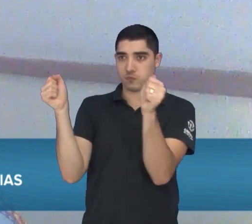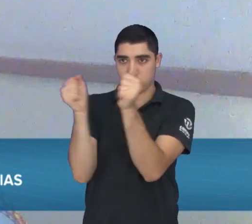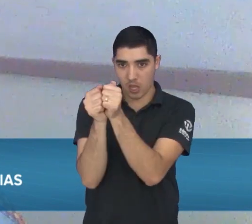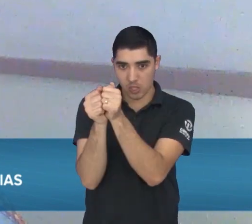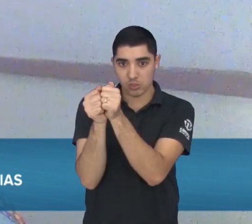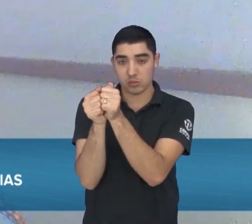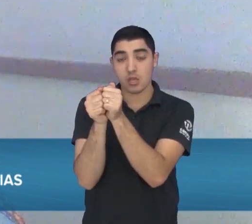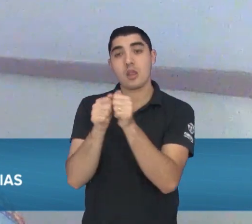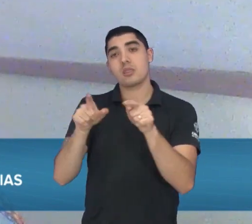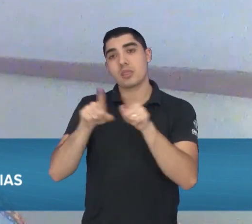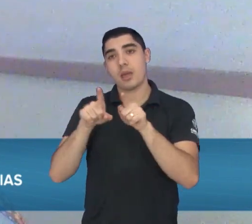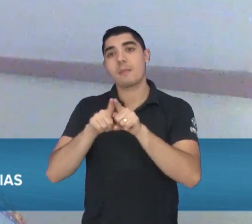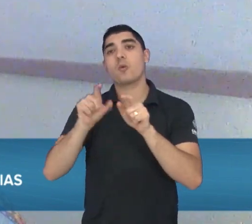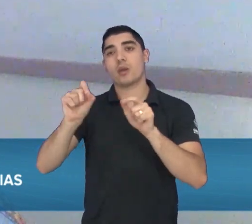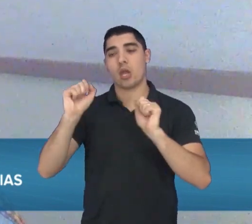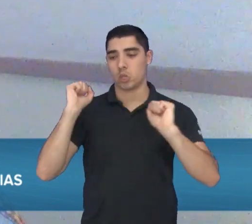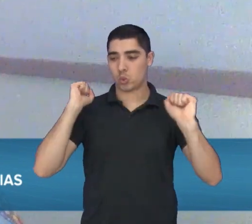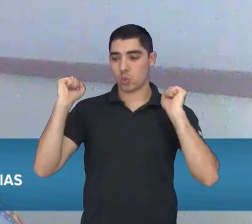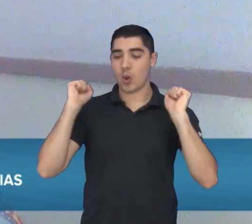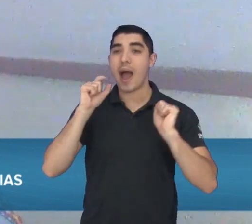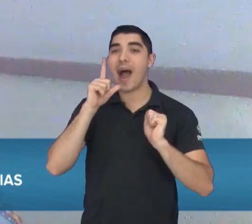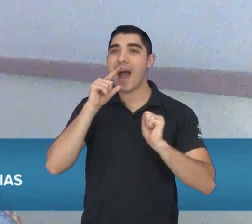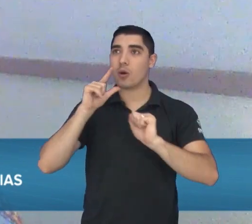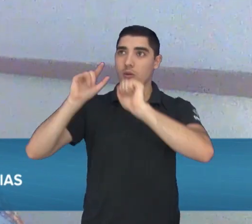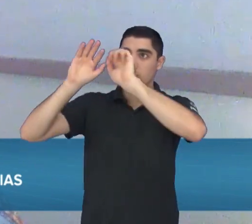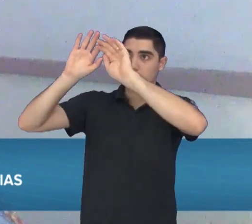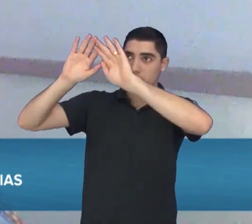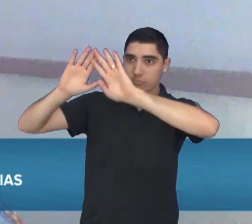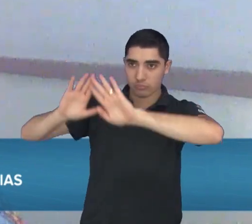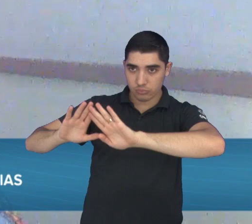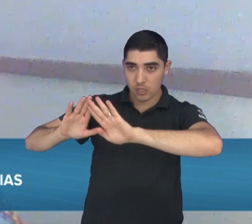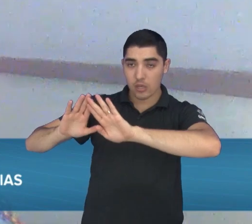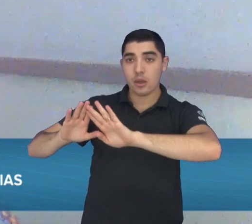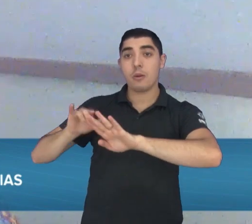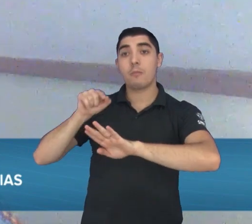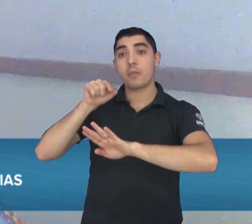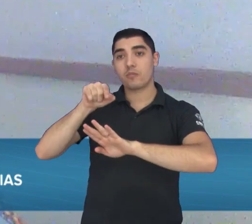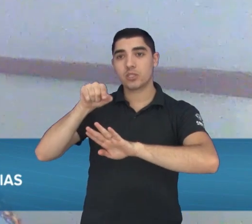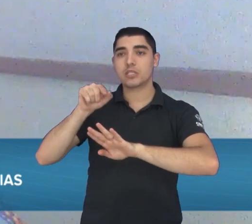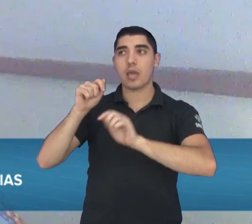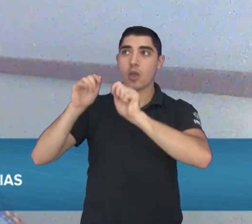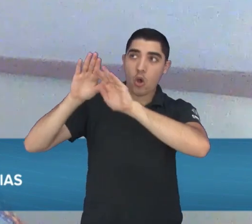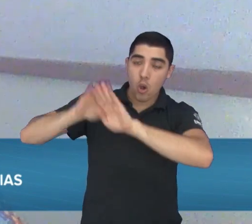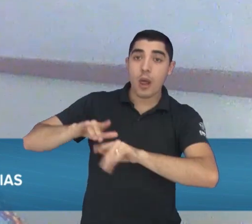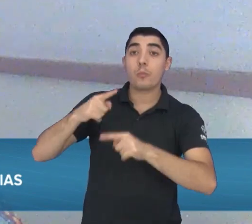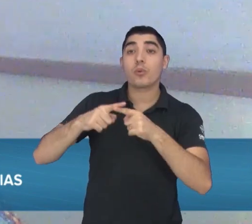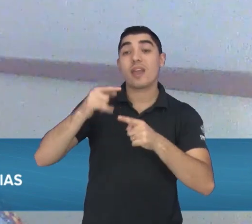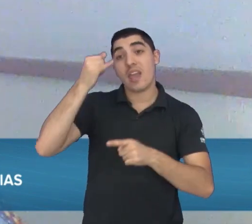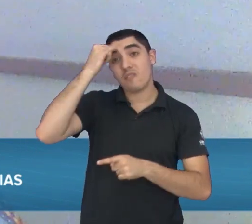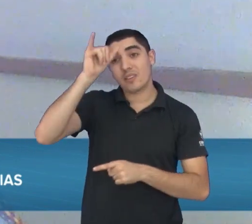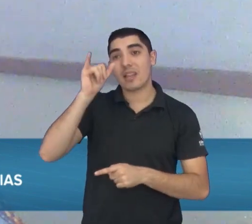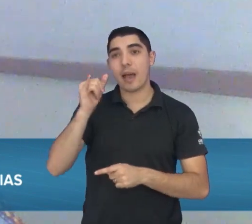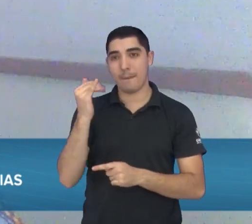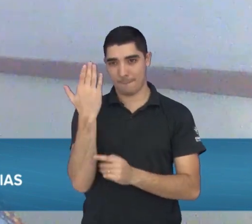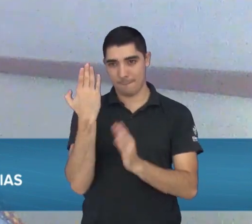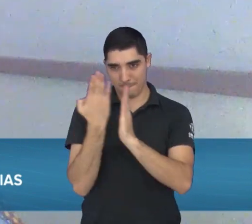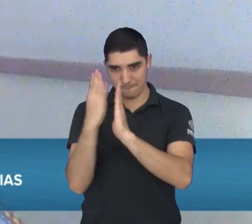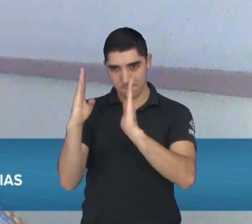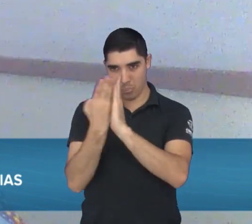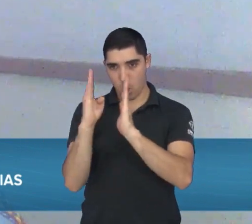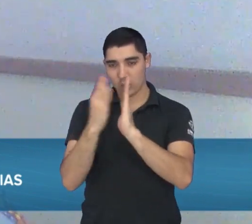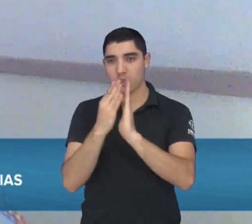coloque uma toalha molhada para que o cheiro não passe por baixo da sua porta, para que você não incomode o seu